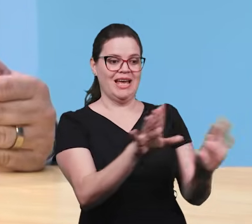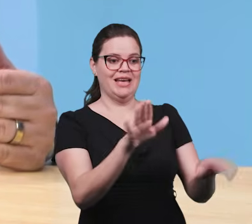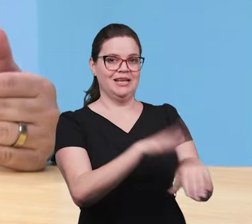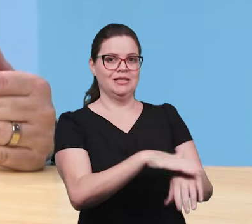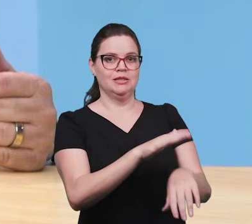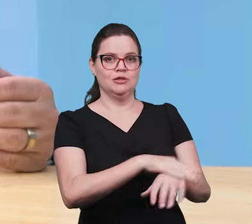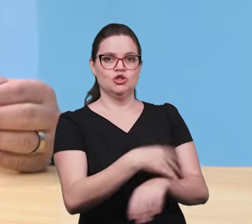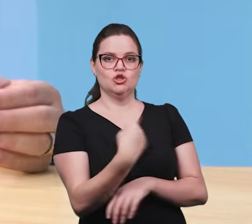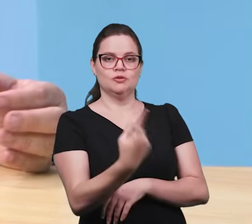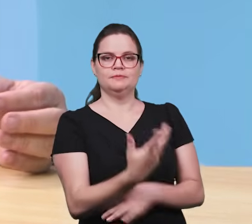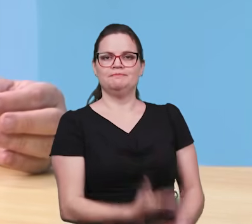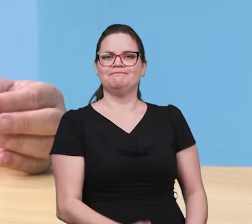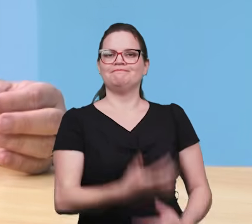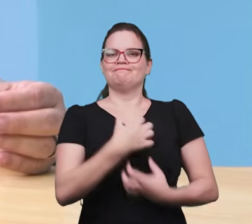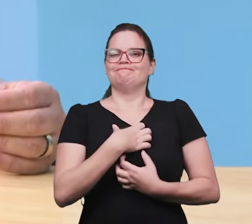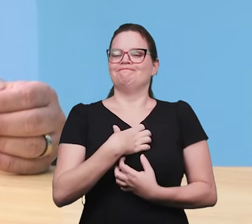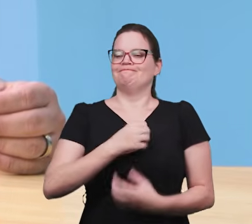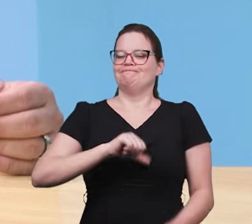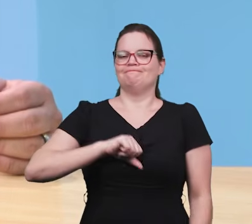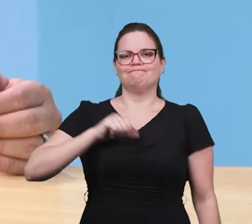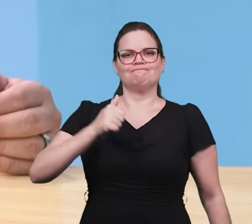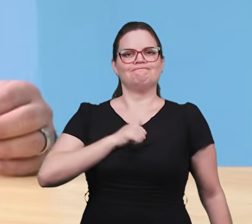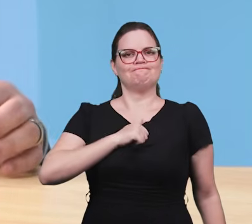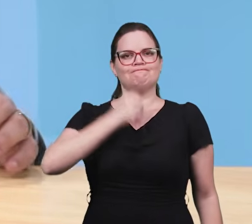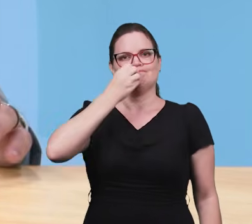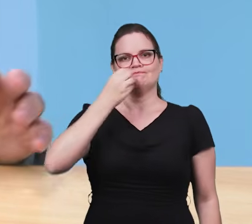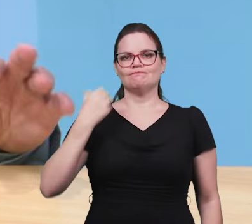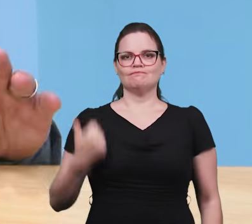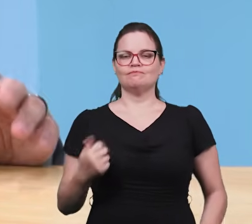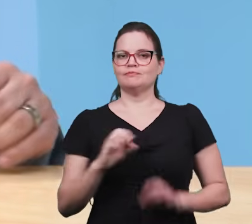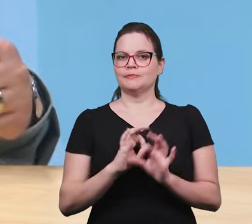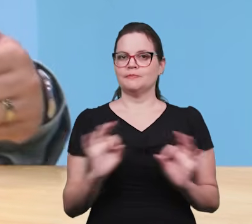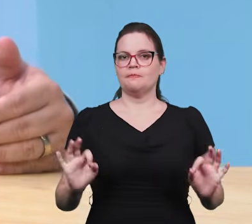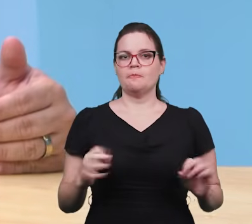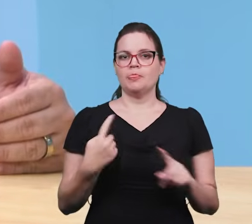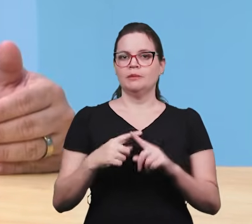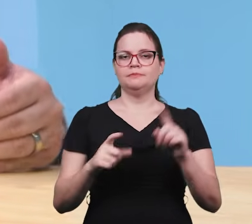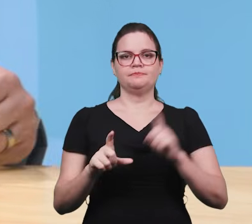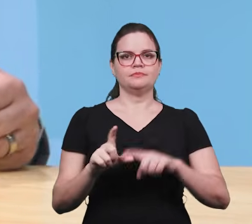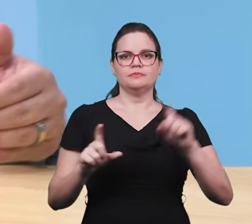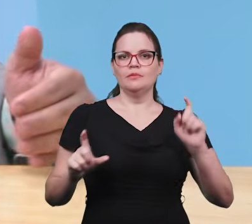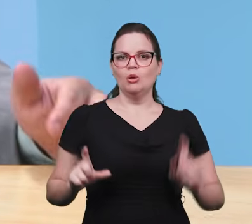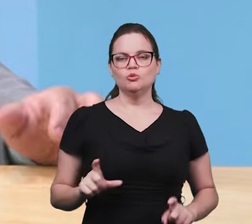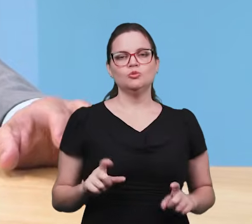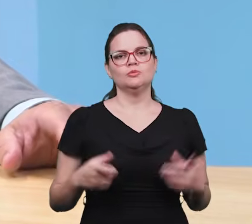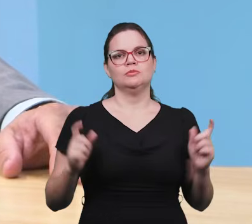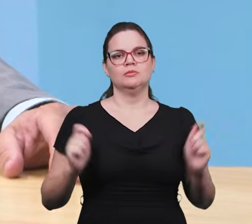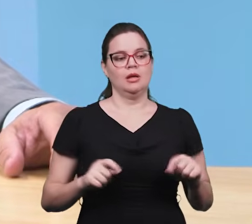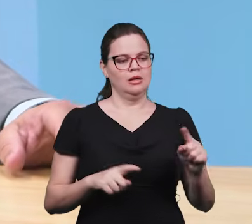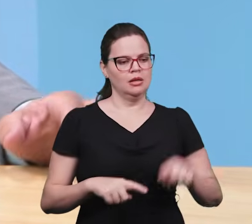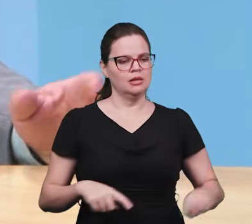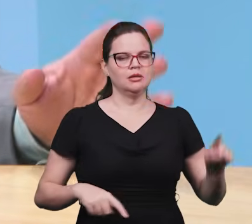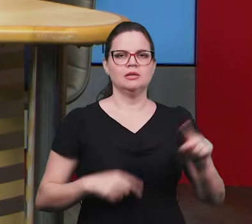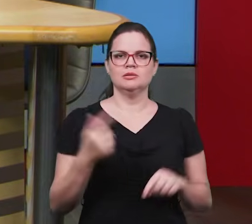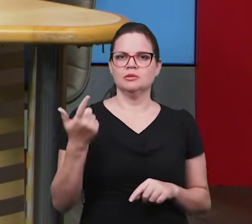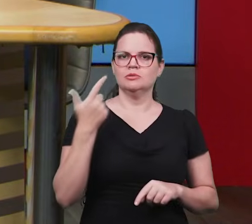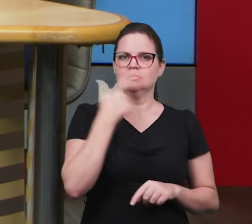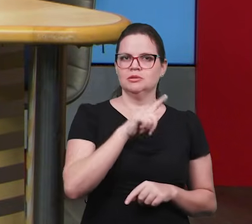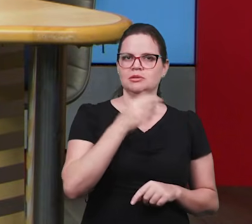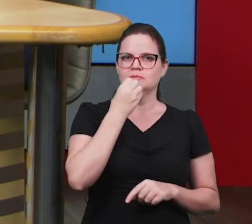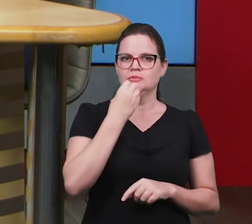para eles é um ganho muito grande. E é uma coisa assim, maravilhosa quando a gente vê essas pessoas ganhando essa autonomia.